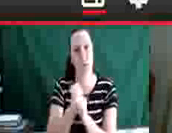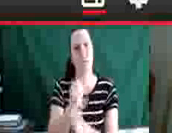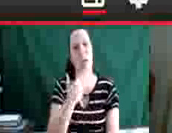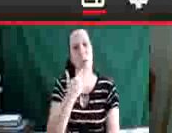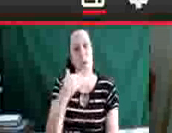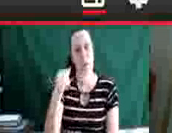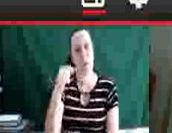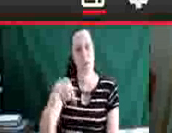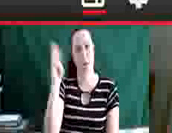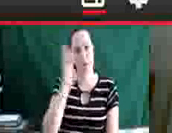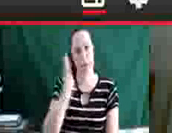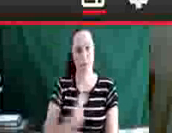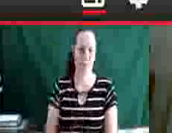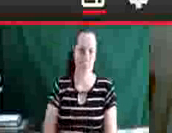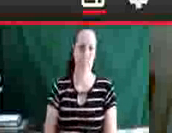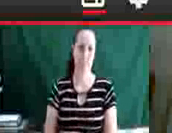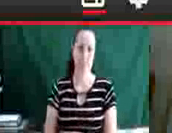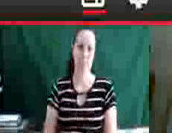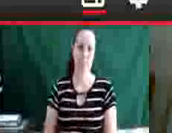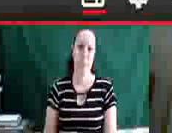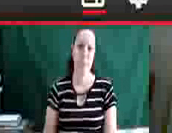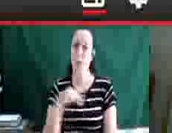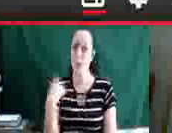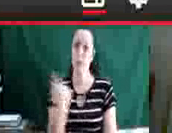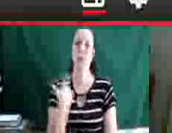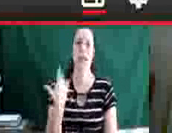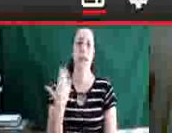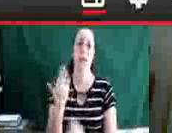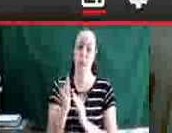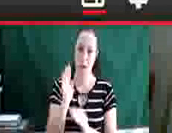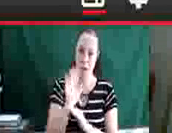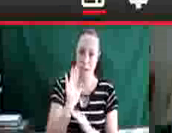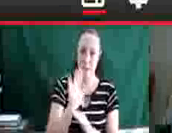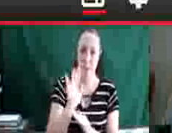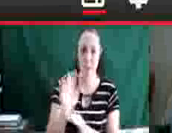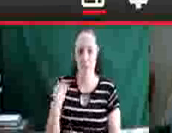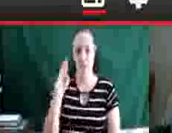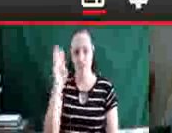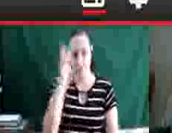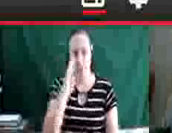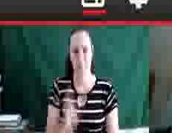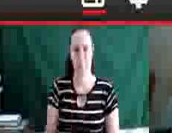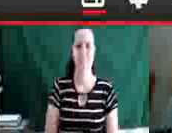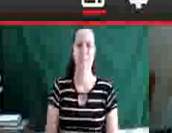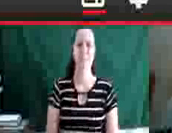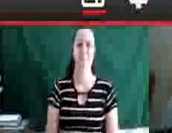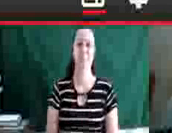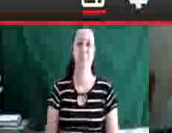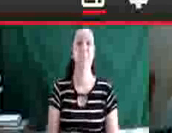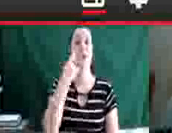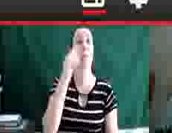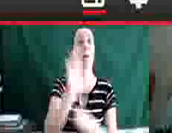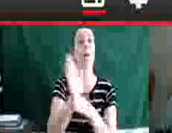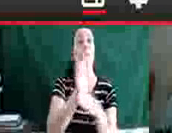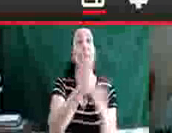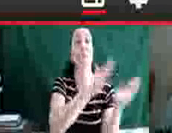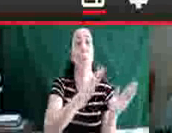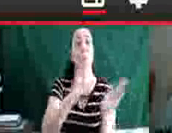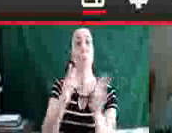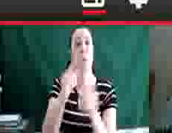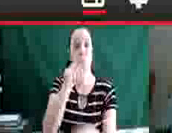isso, o DNS, ele é um dos alvos de ataques mais relevantes do mundo, os servidores DNS. Por